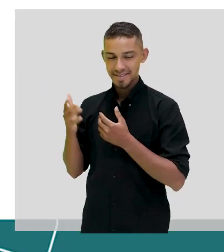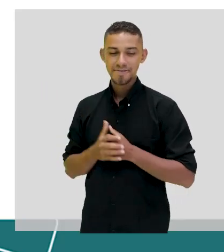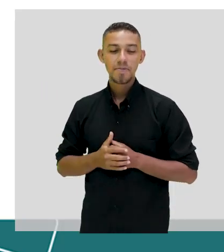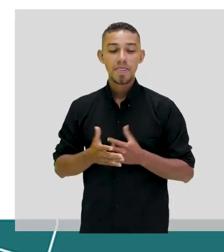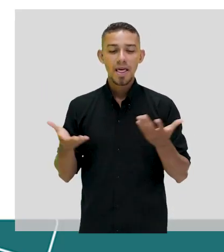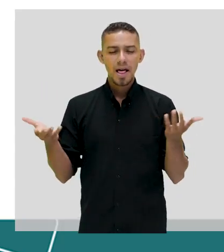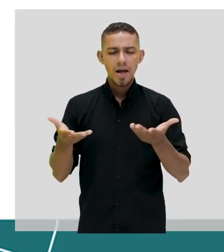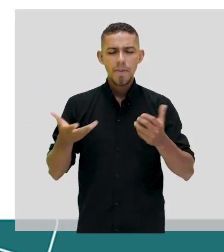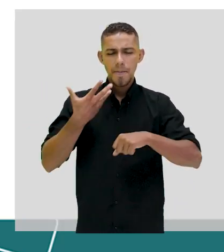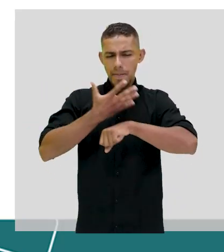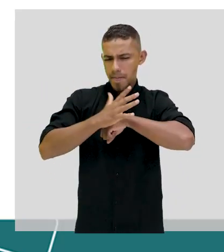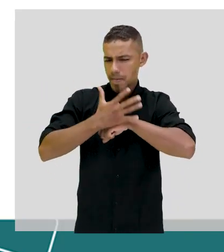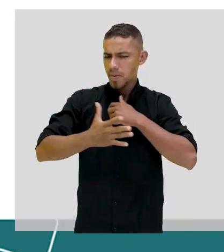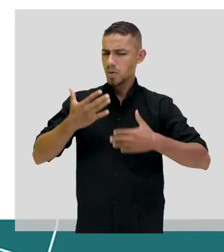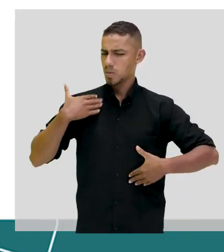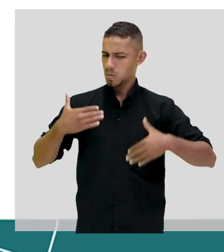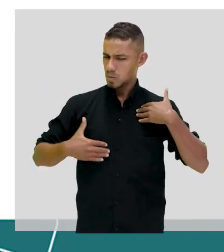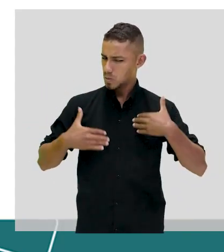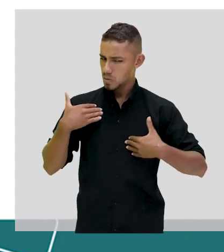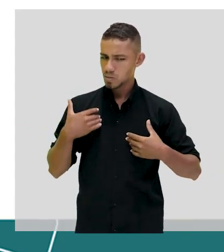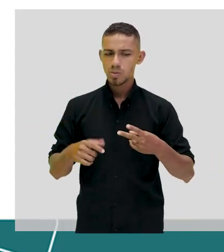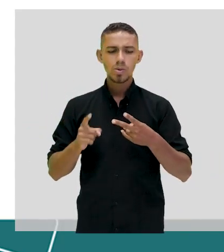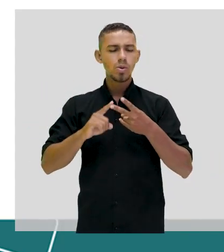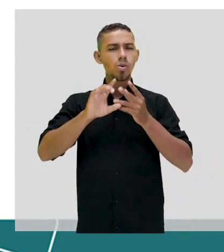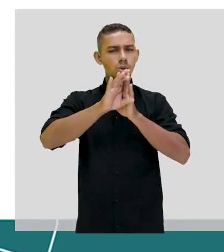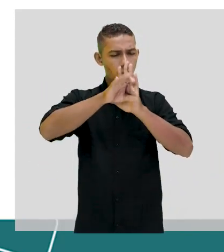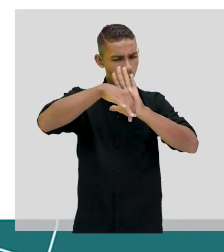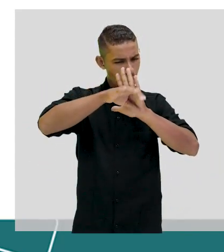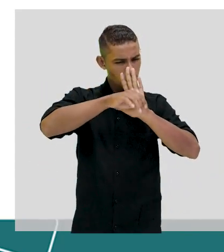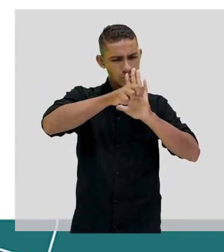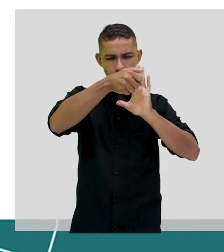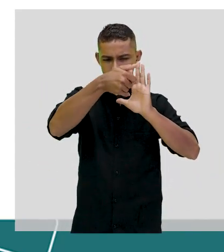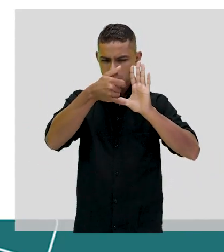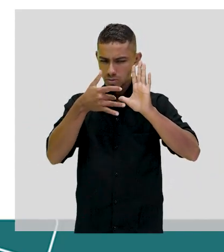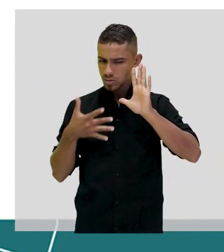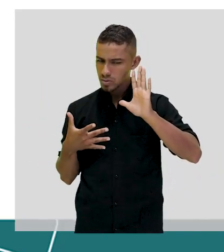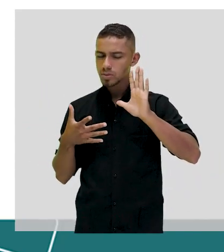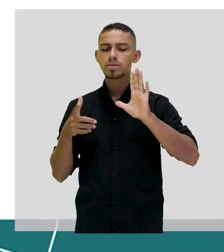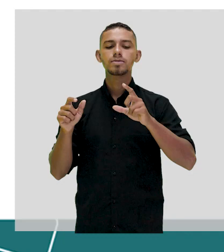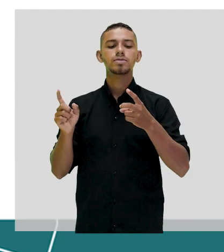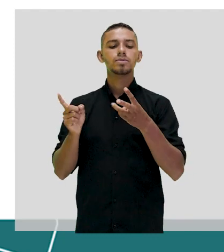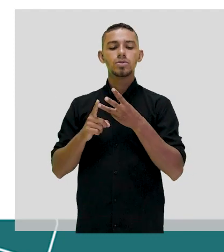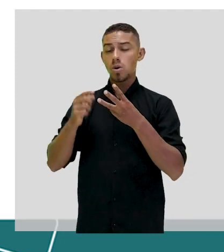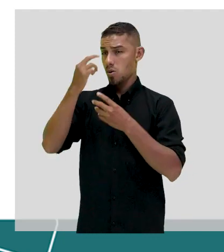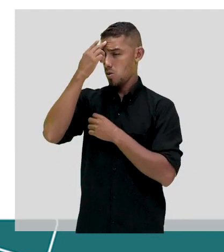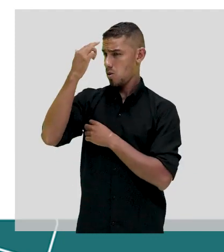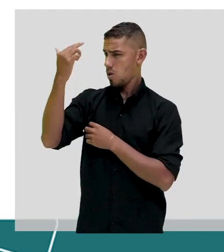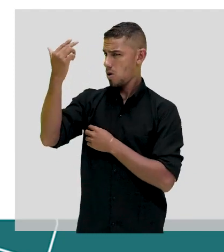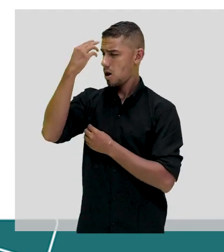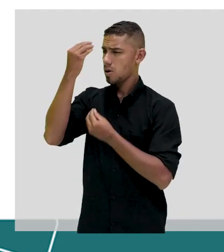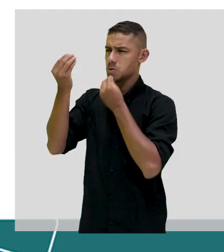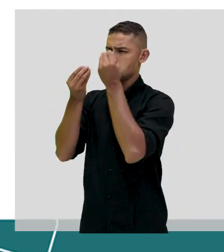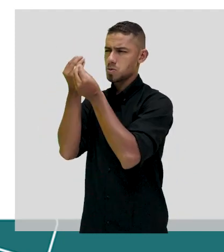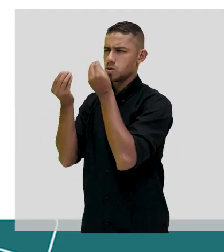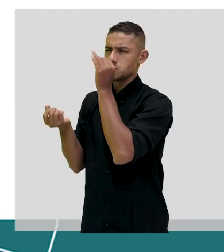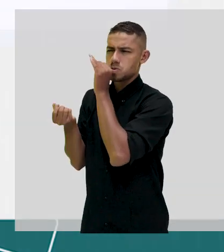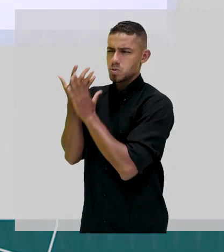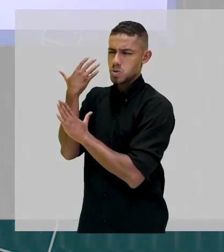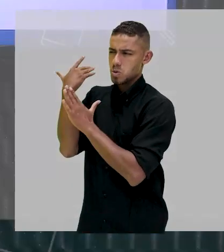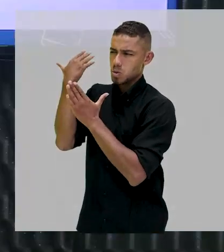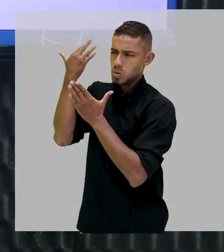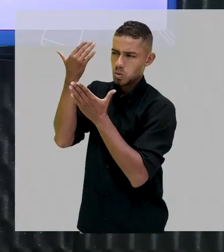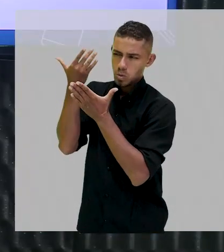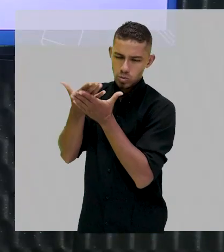corporais alternativas. Aí eu vou trazer o conceito de Pilates para vocês, o histórico, os princípios